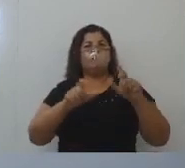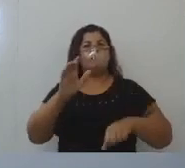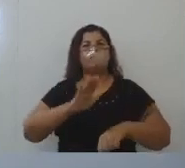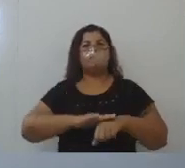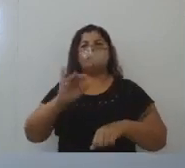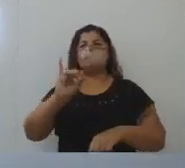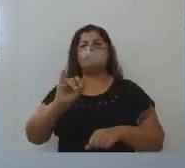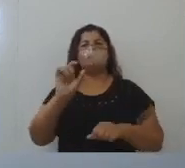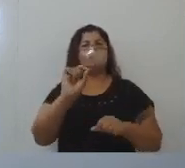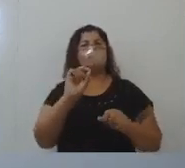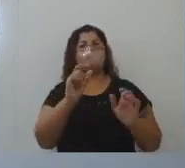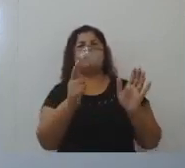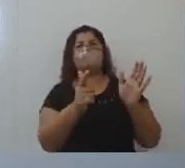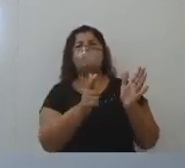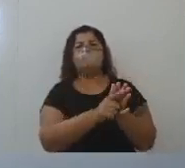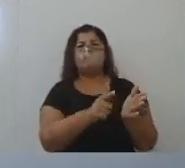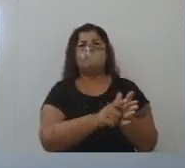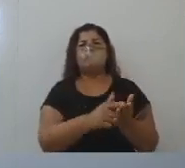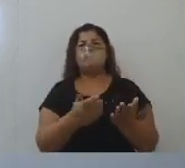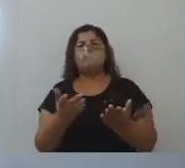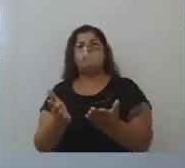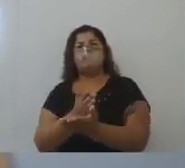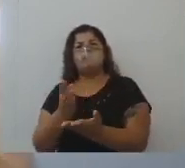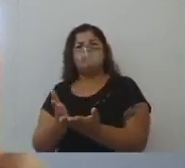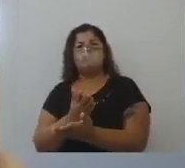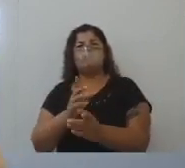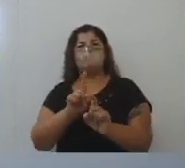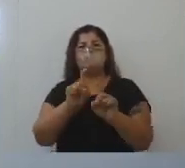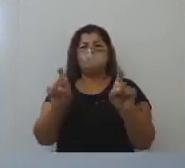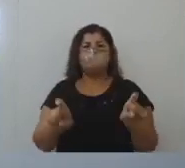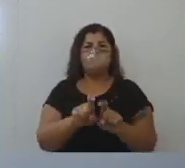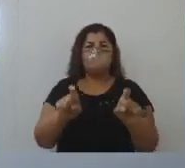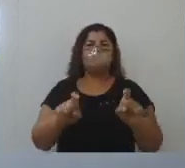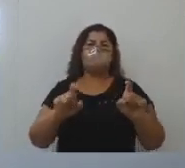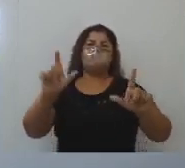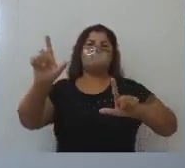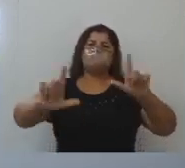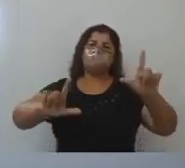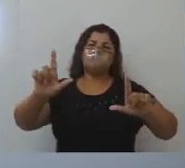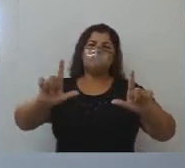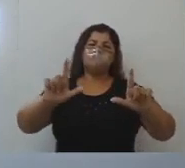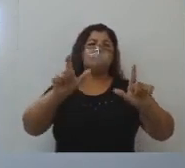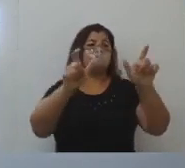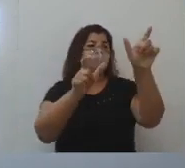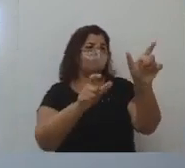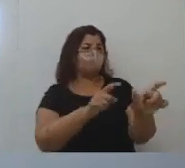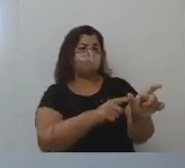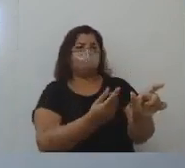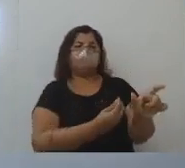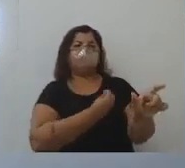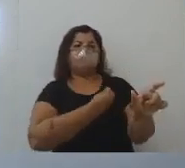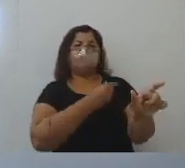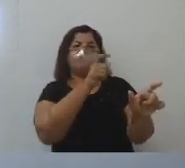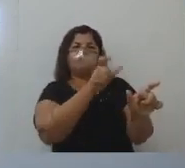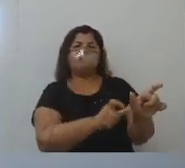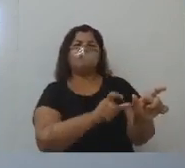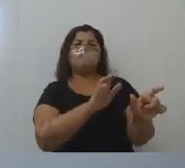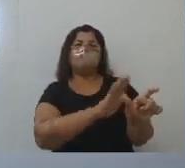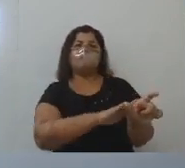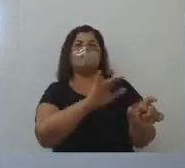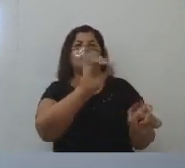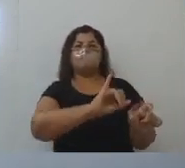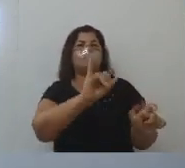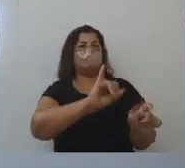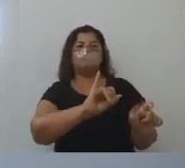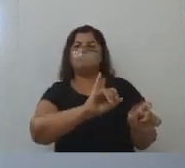do que papel, do que livro, do que computador, do que televisão? A vida humana é mais importante do que qualquer